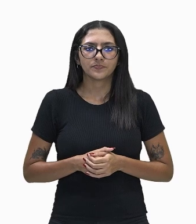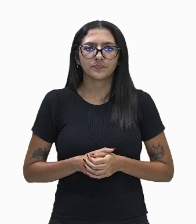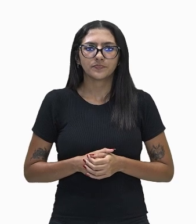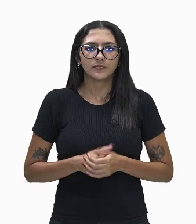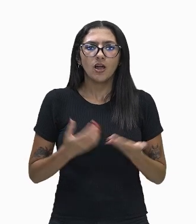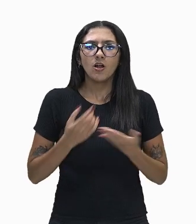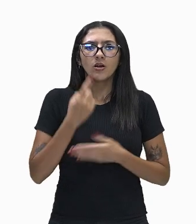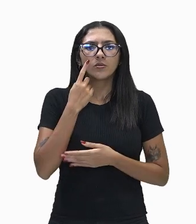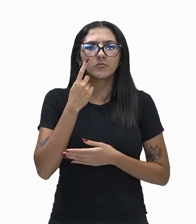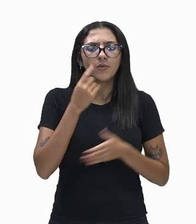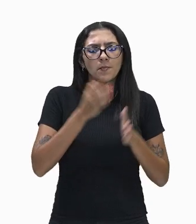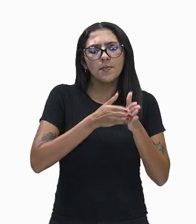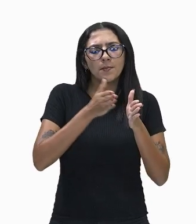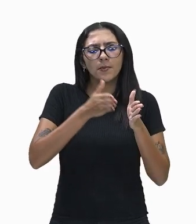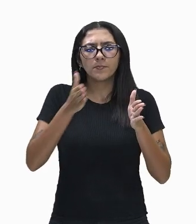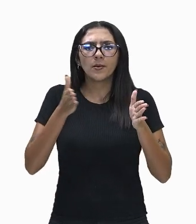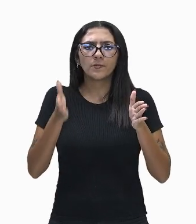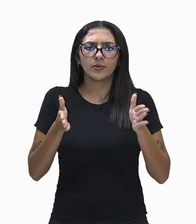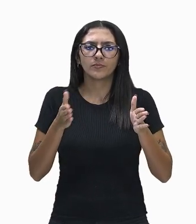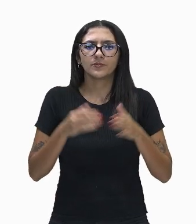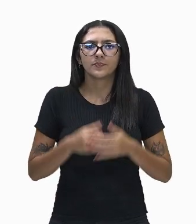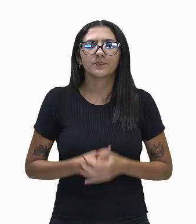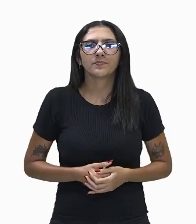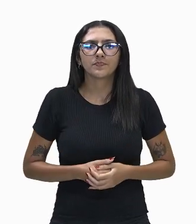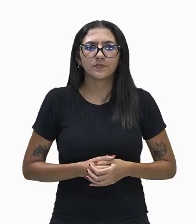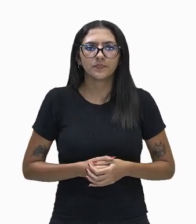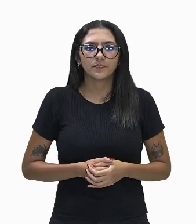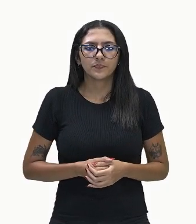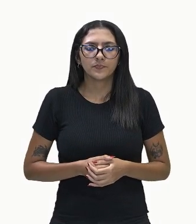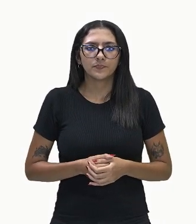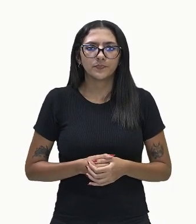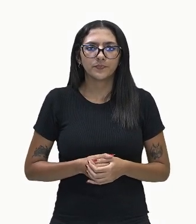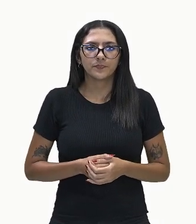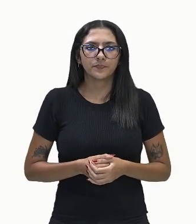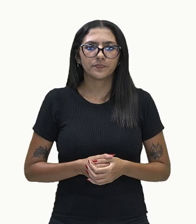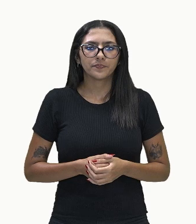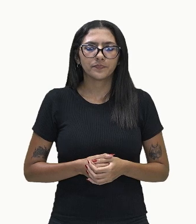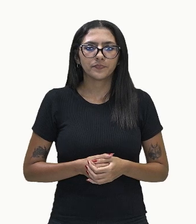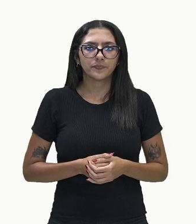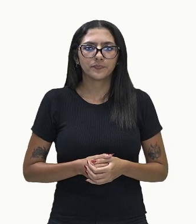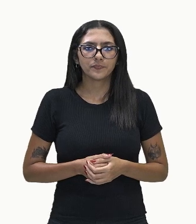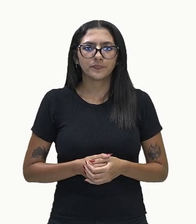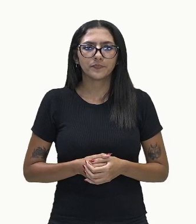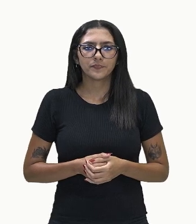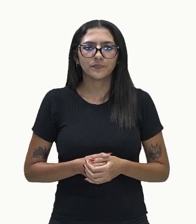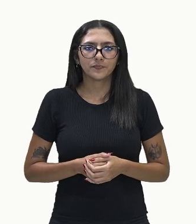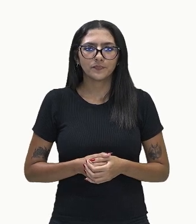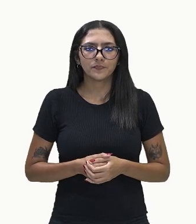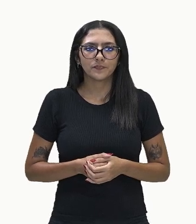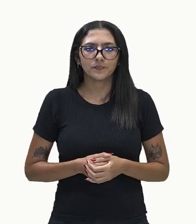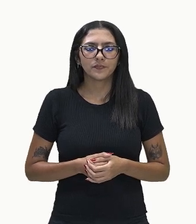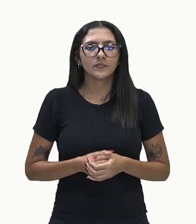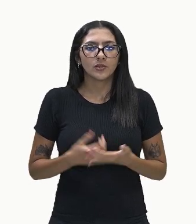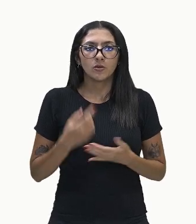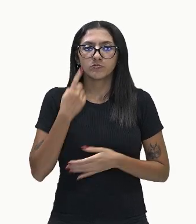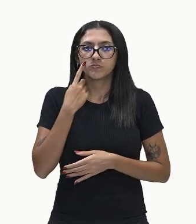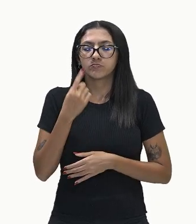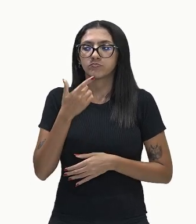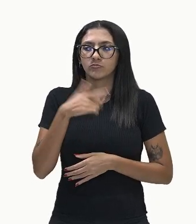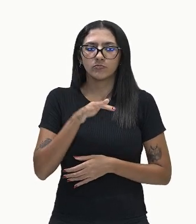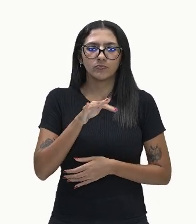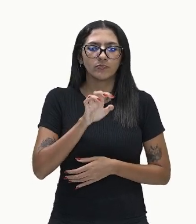passo a passo. Então, Quando ocorre a